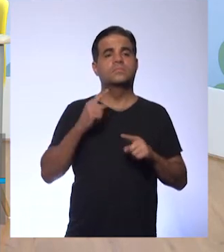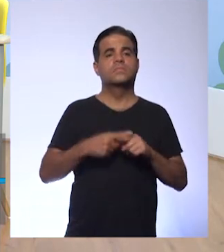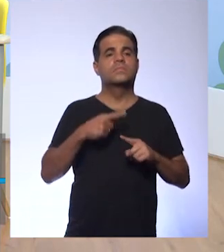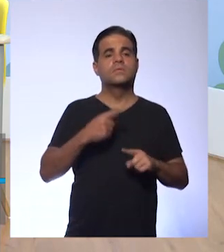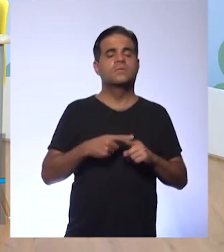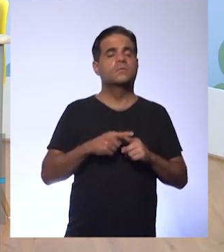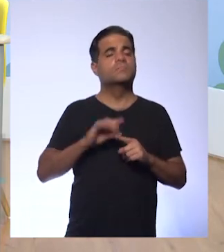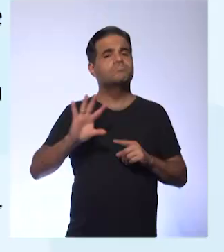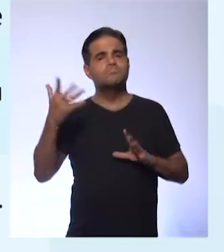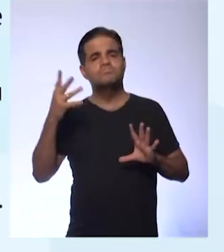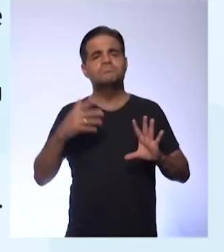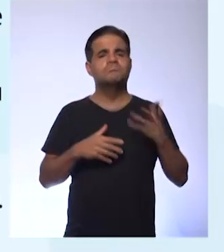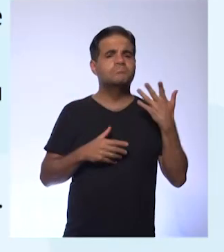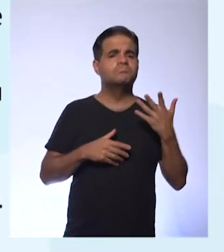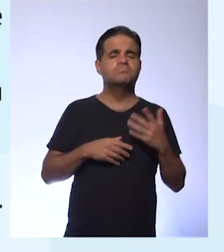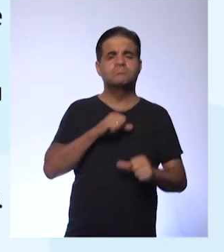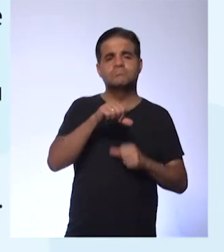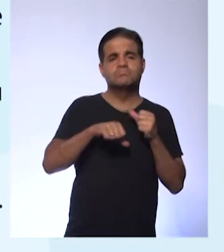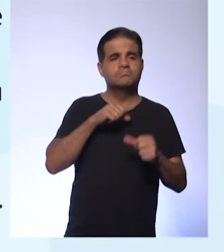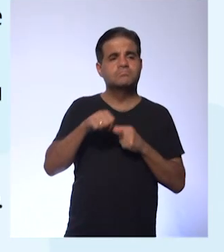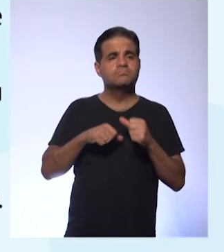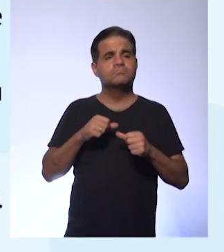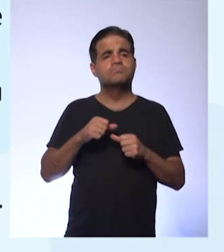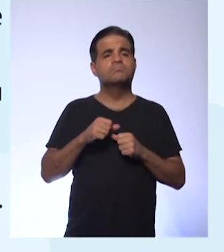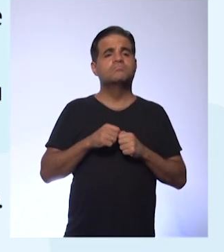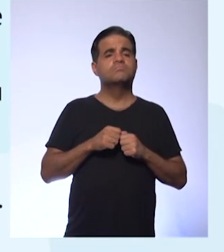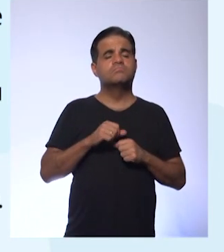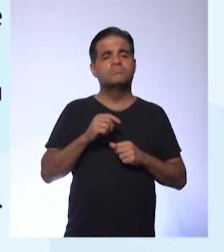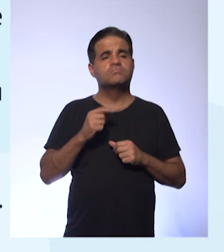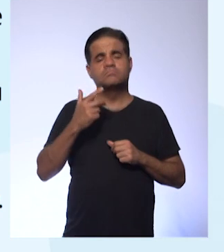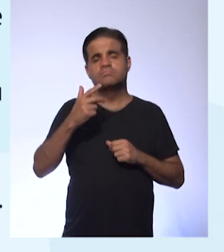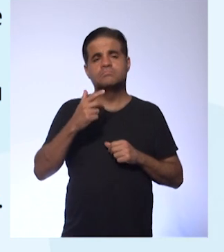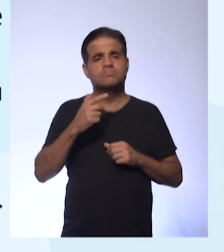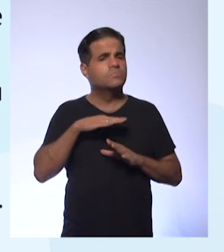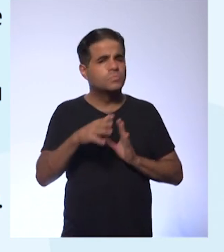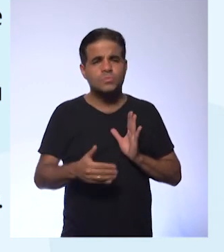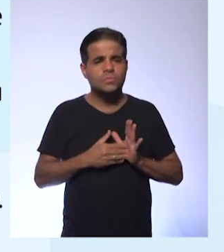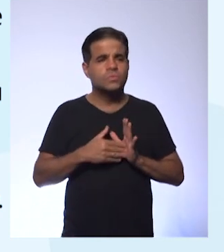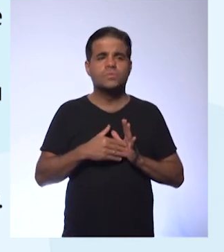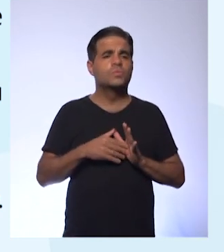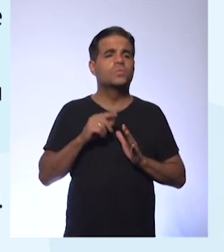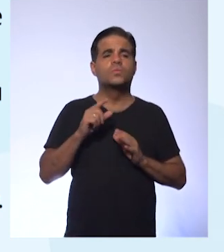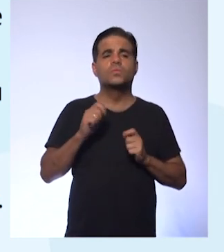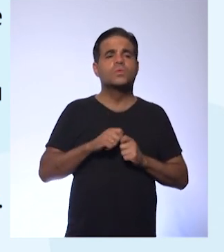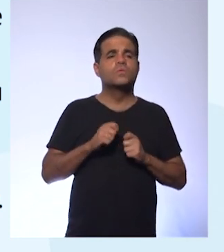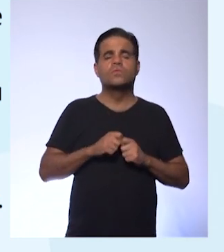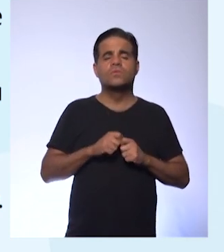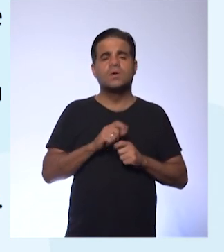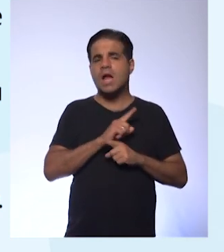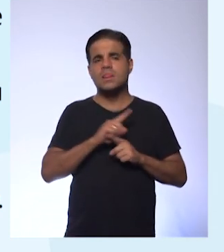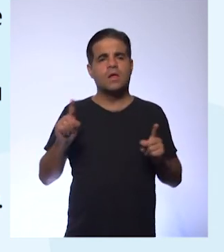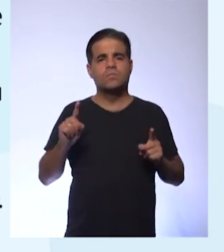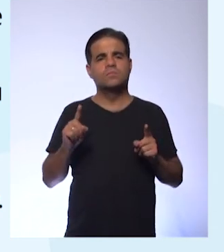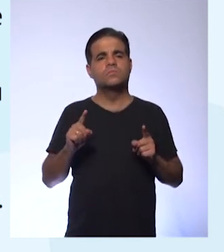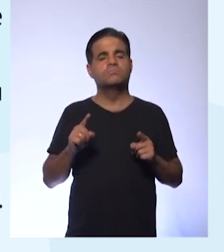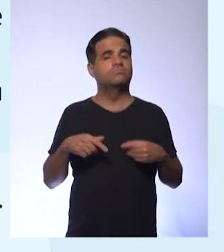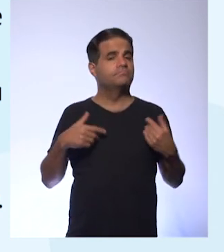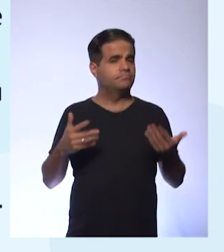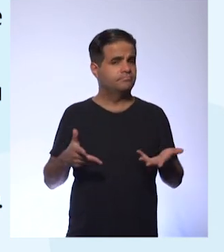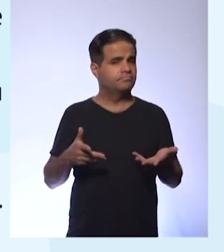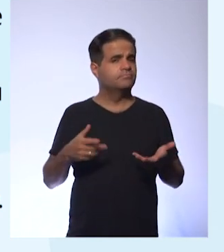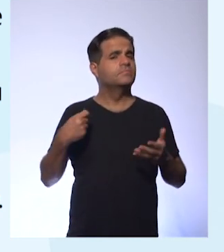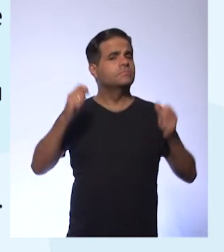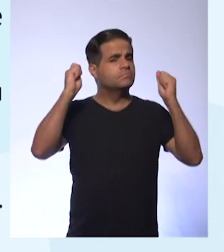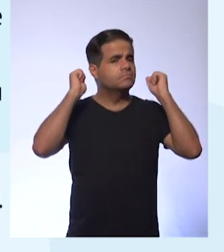as circunstâncias transformam o eu lírico em tudo o que lhe fora negado? Agora, isso é